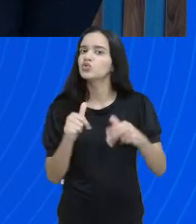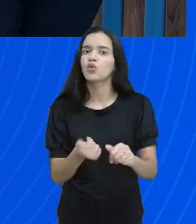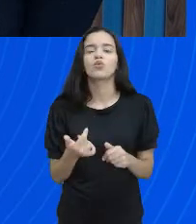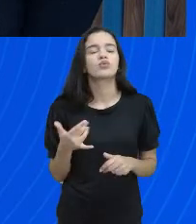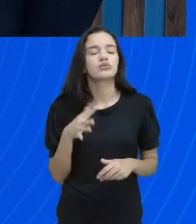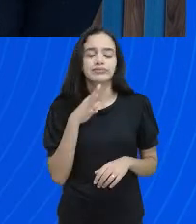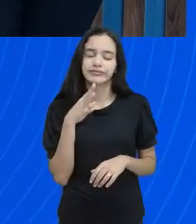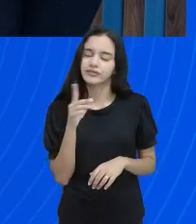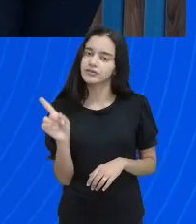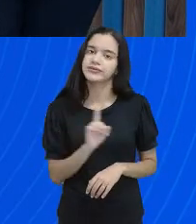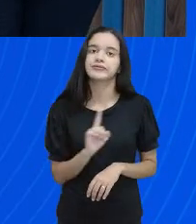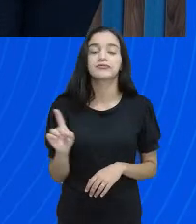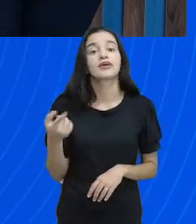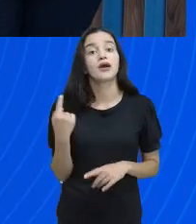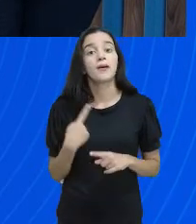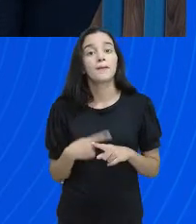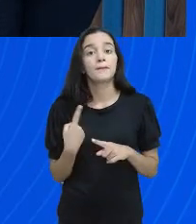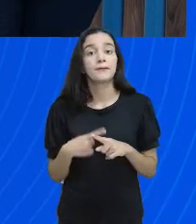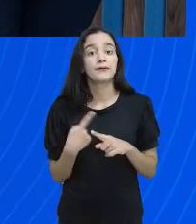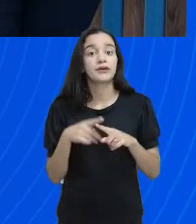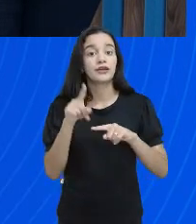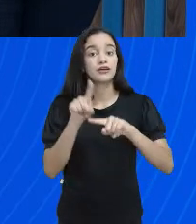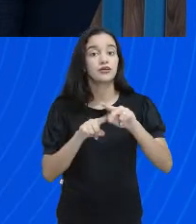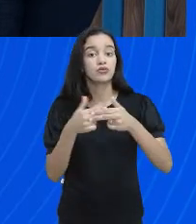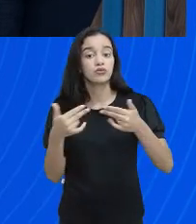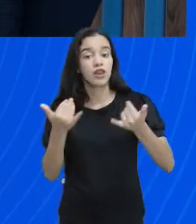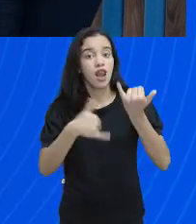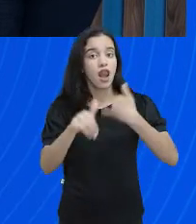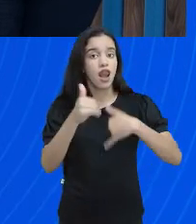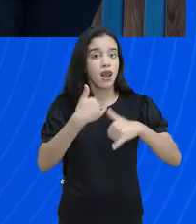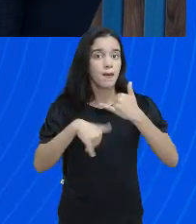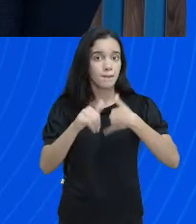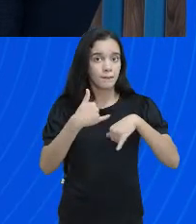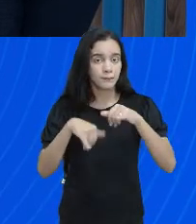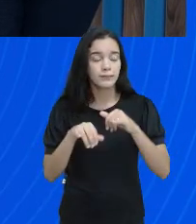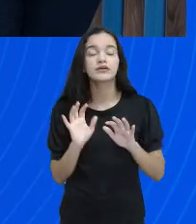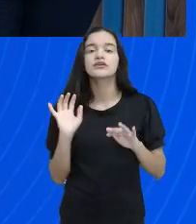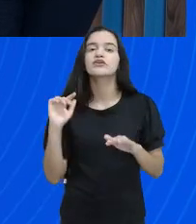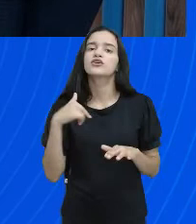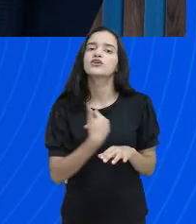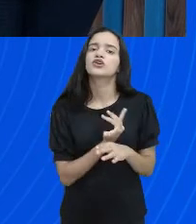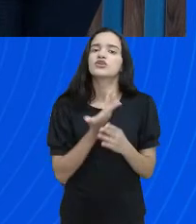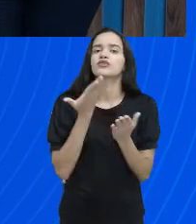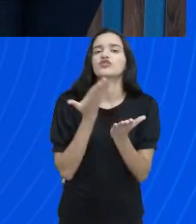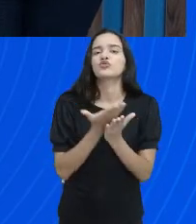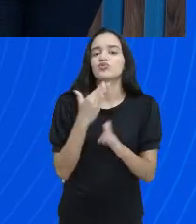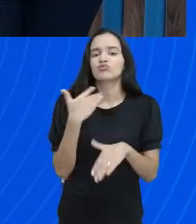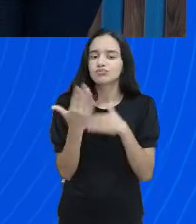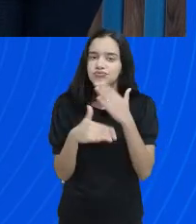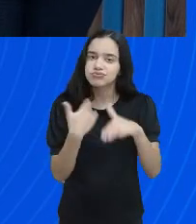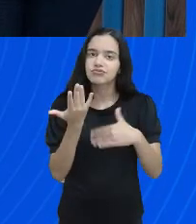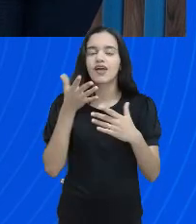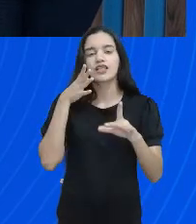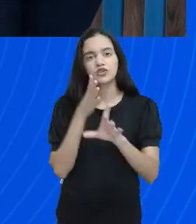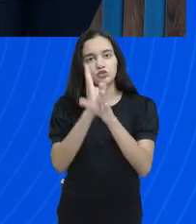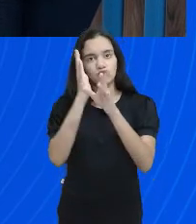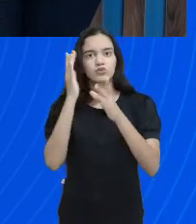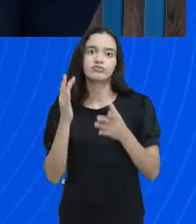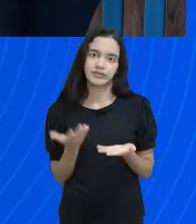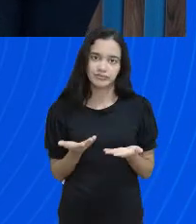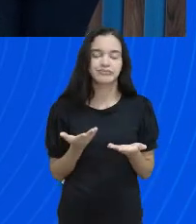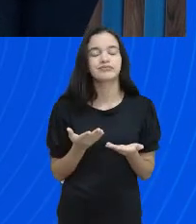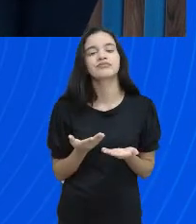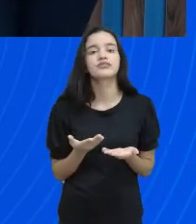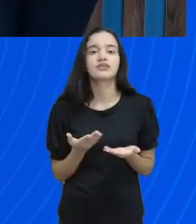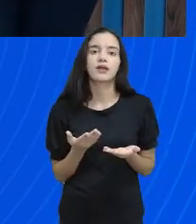elementos conhecidos, né? Porque os elementos eles vão sendo conhecidos a partir do momento que a gente vai estudando, vai descobrindo, né?